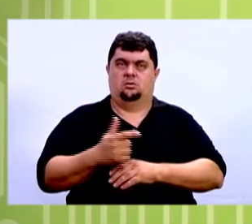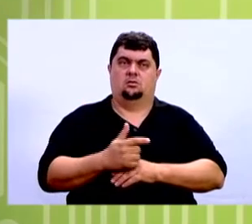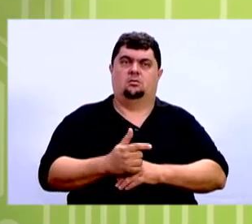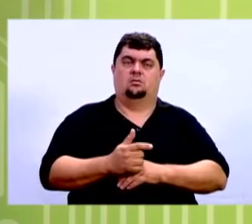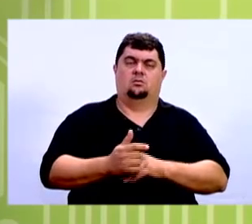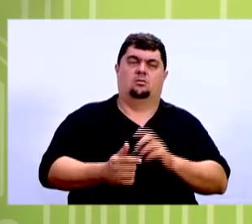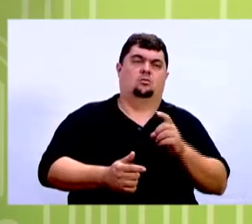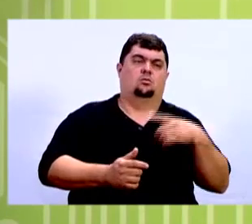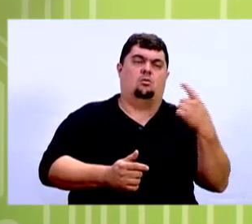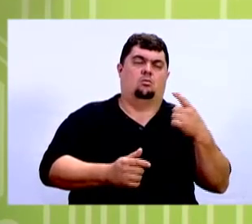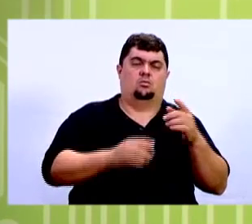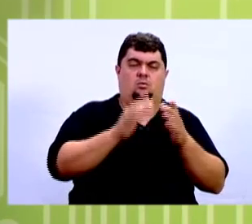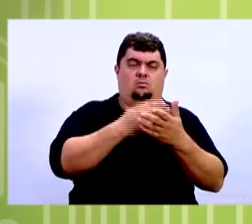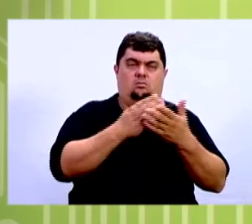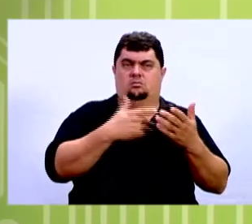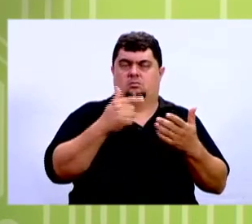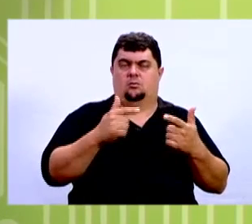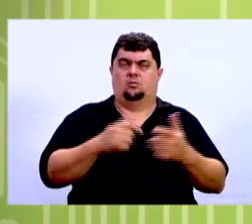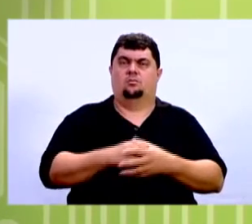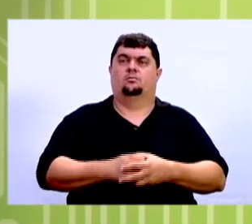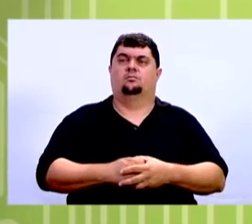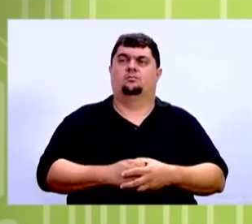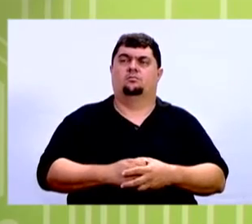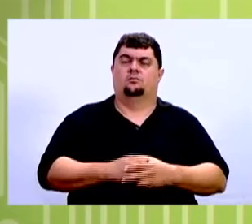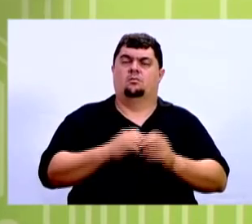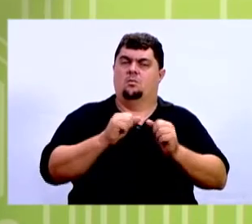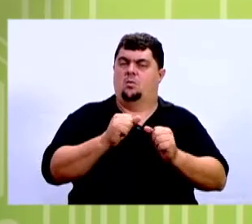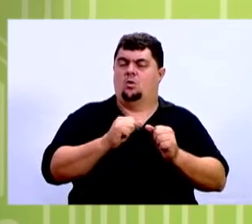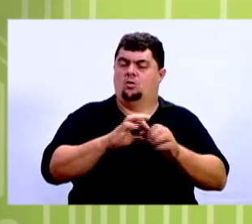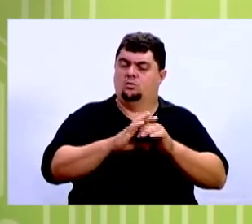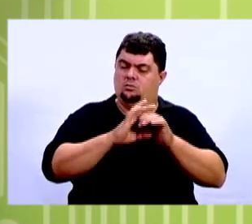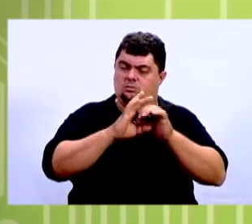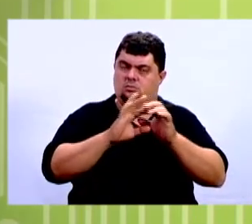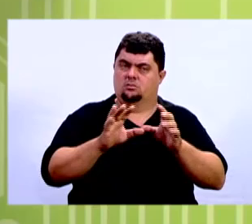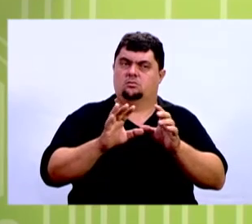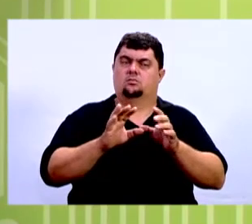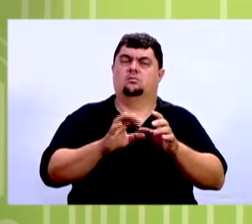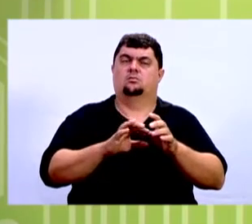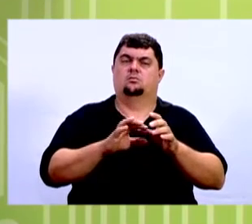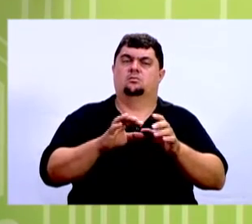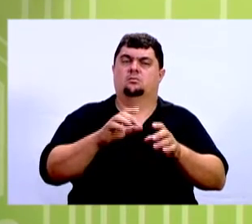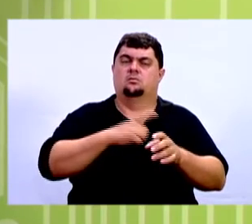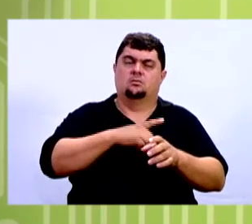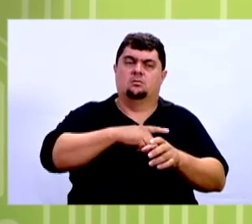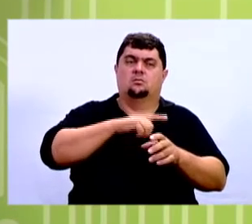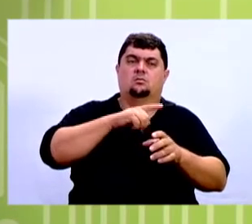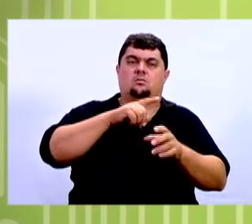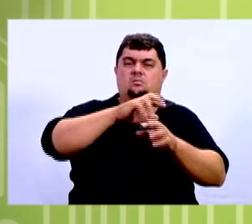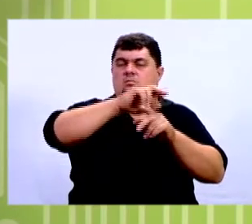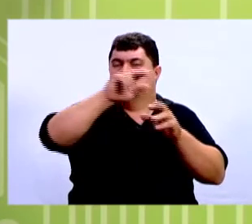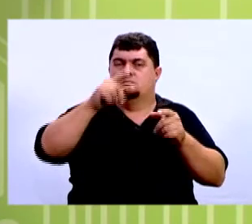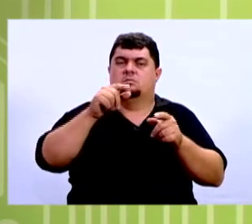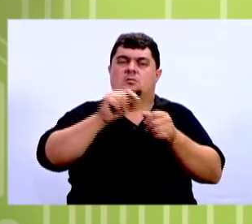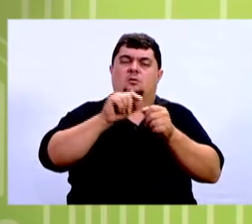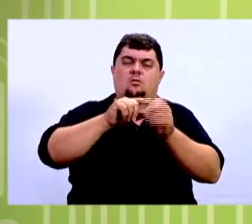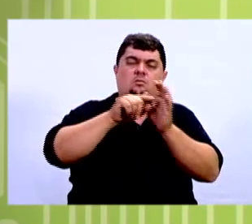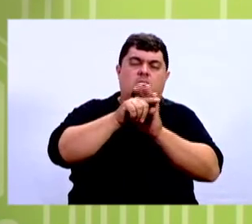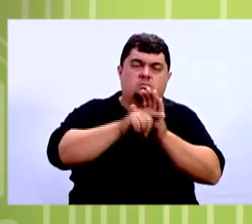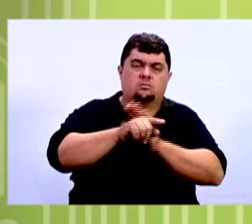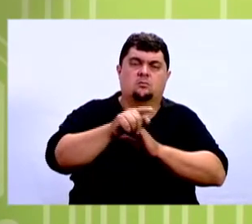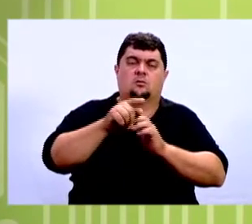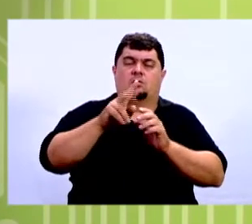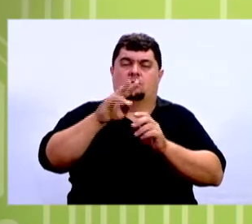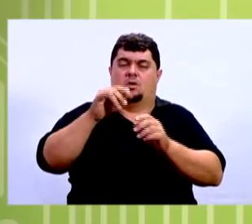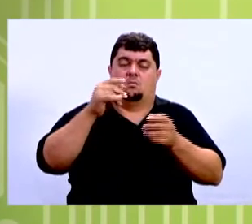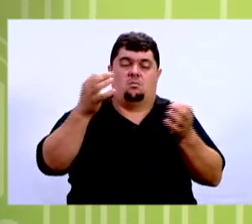ou só bibliográfico, ou só documental e tudo mais. Não, eu posso fazer uma junção de vários métodos desses para fazer uma pesquisa e ela vai sair